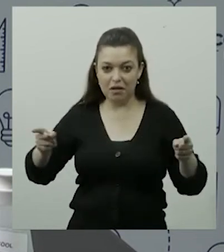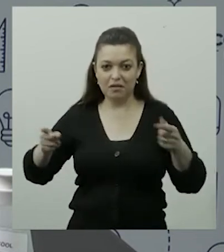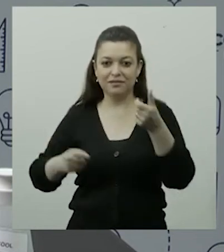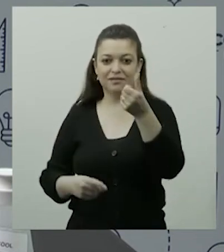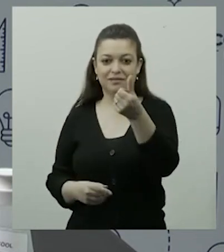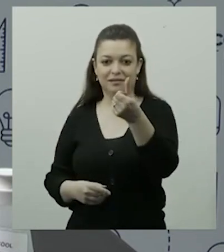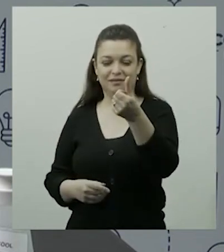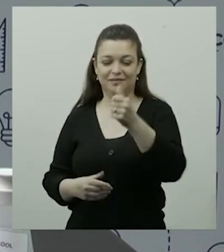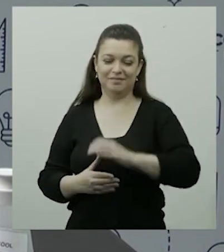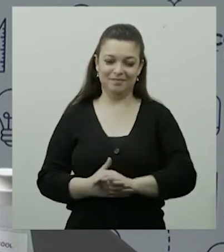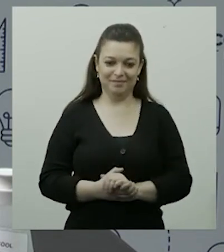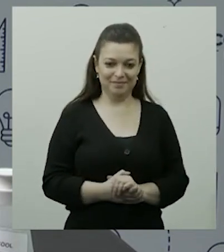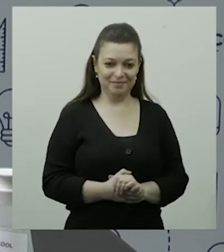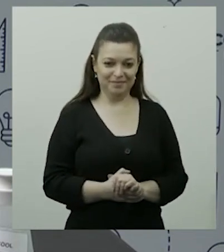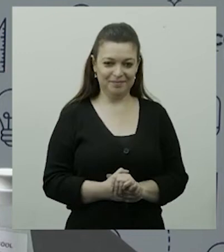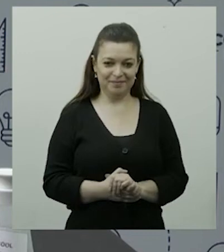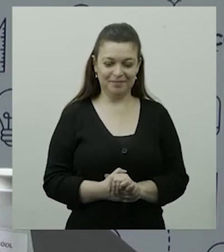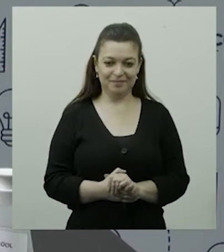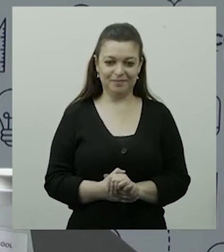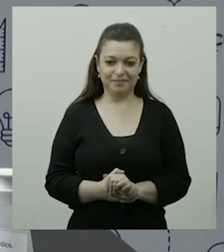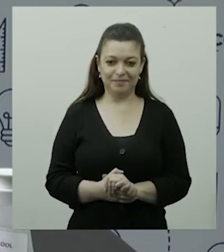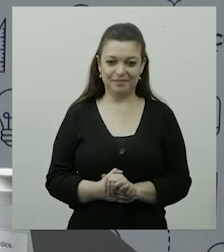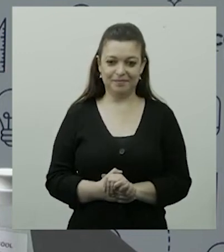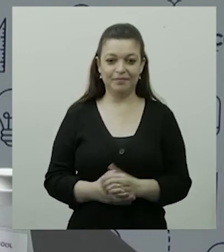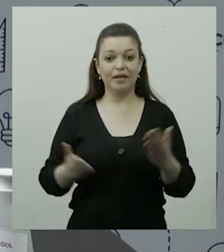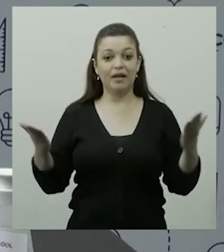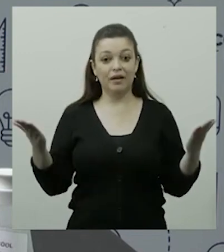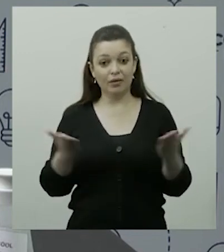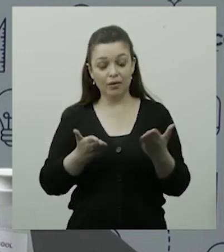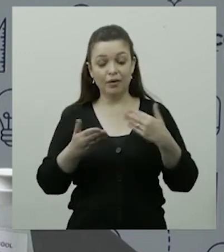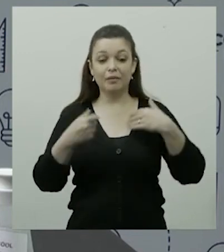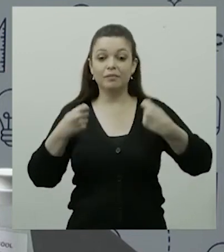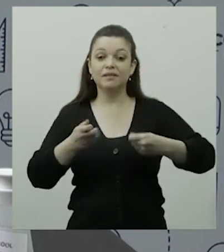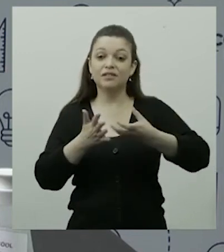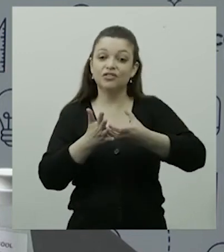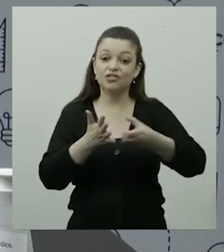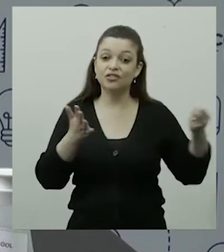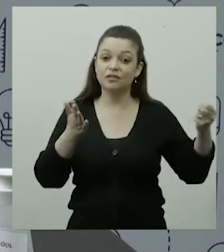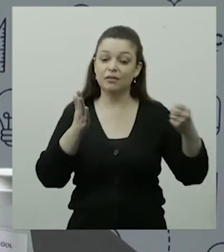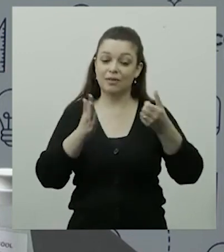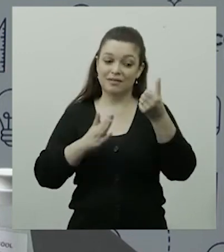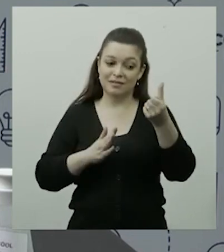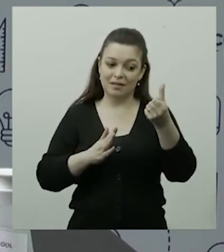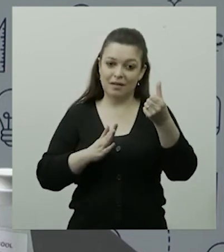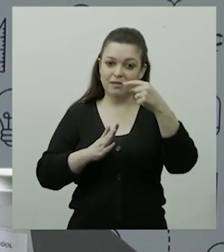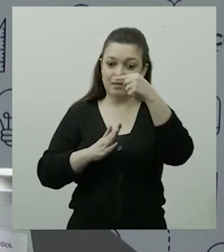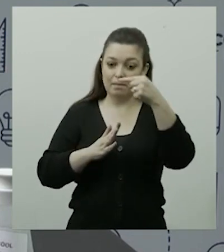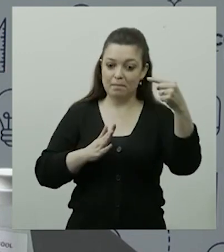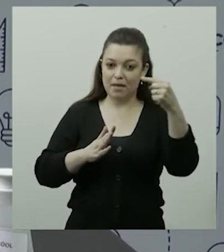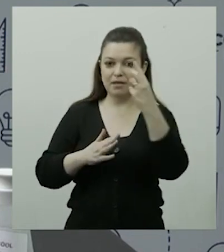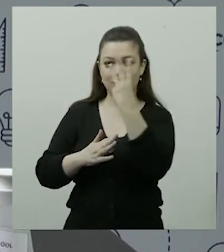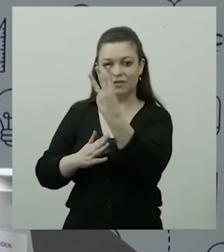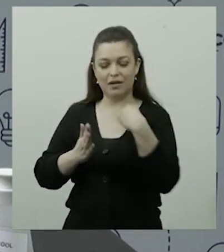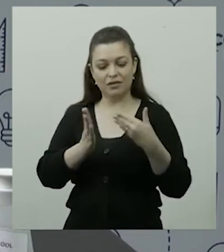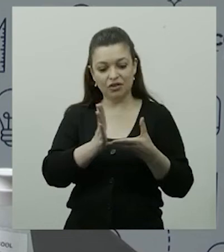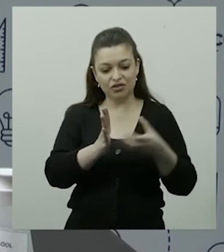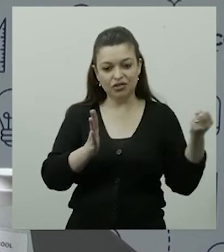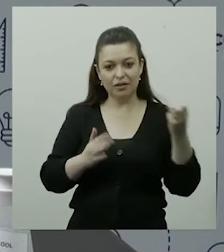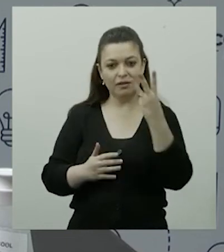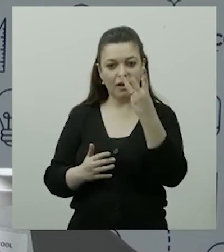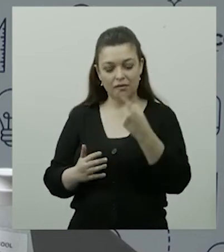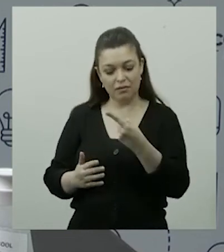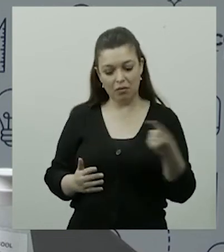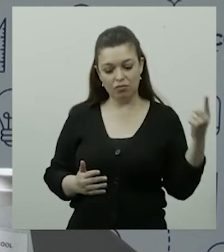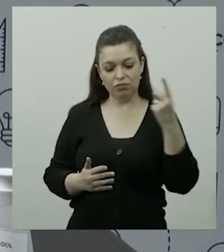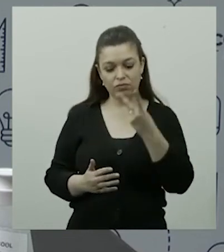Mais um palito. 6. E tenho que tirar 3. Então, 1,